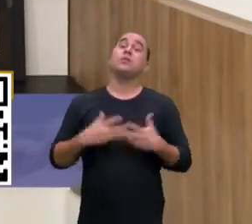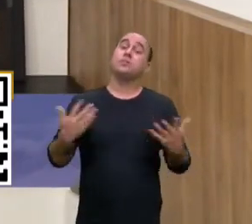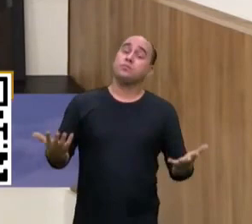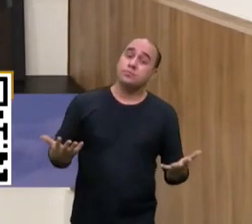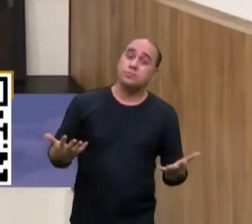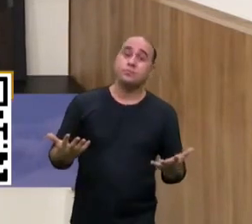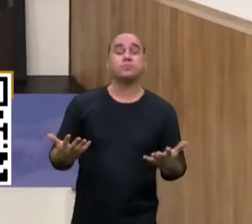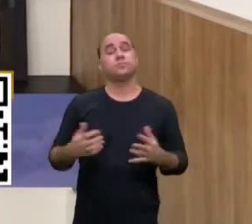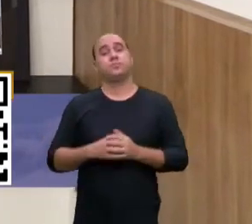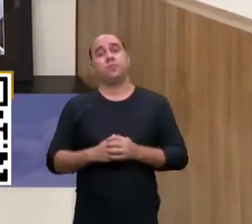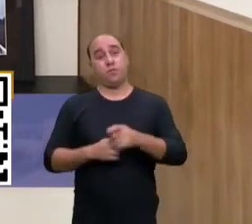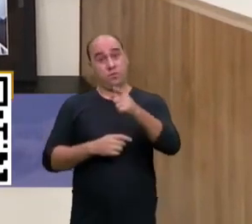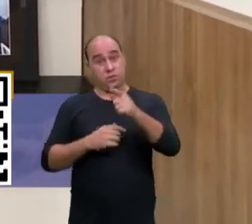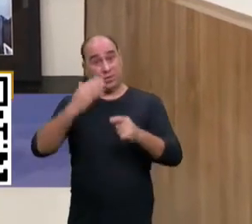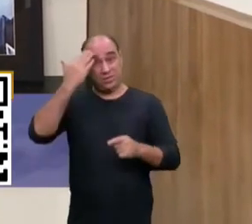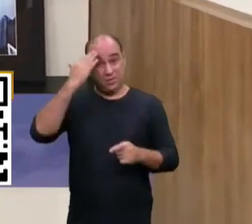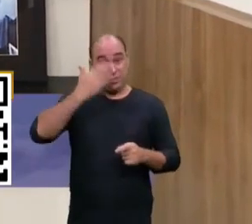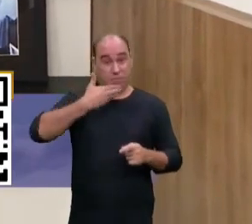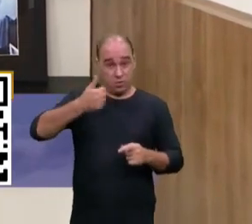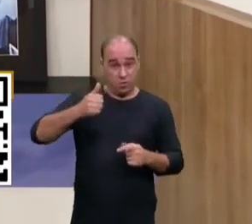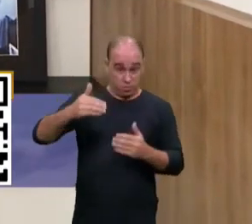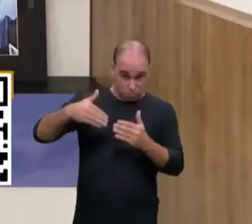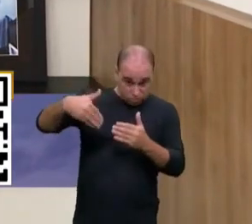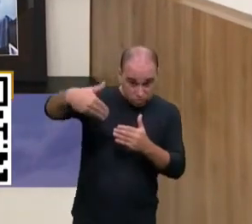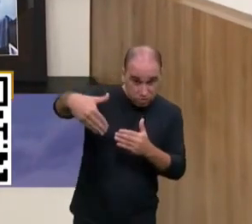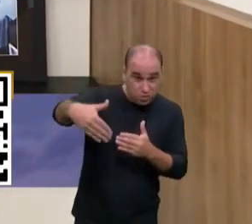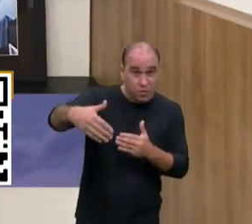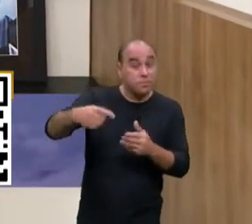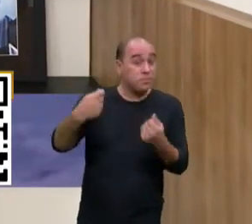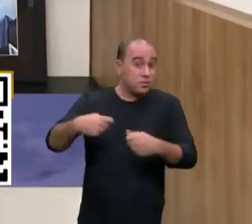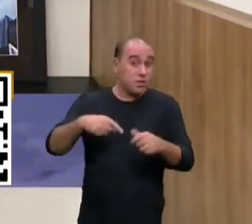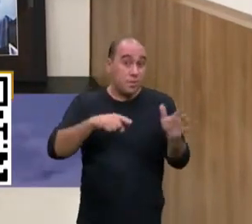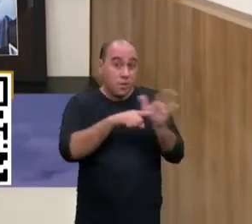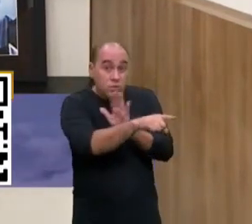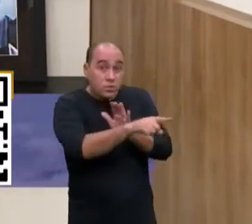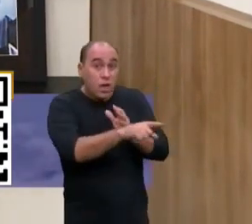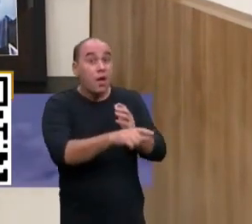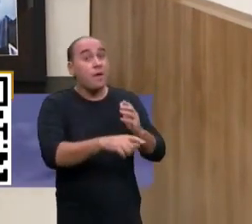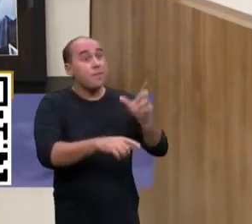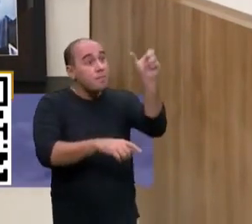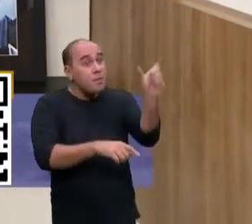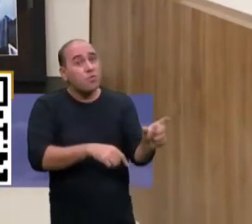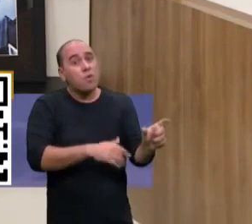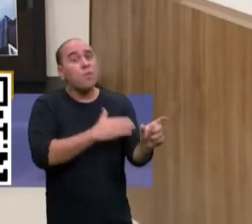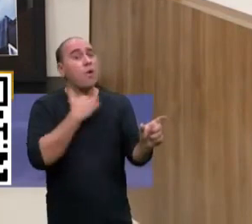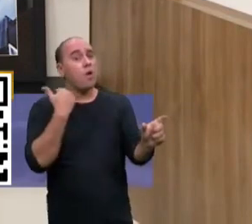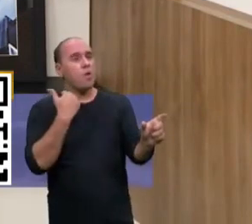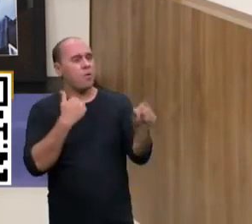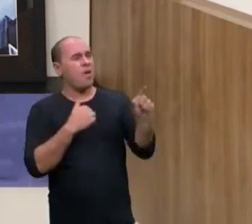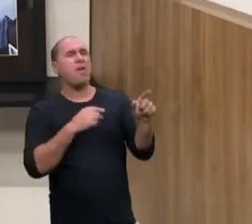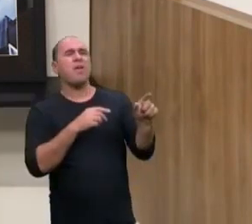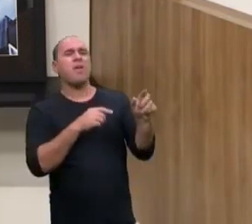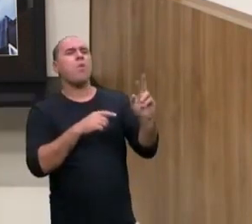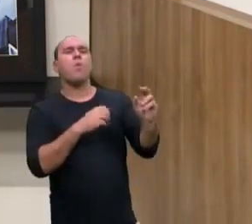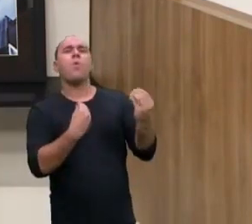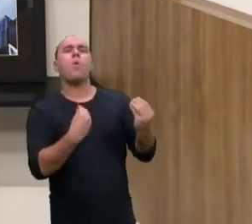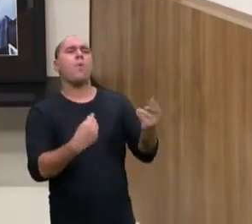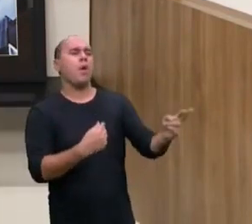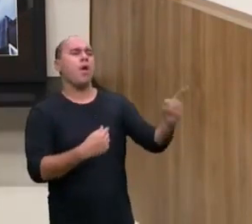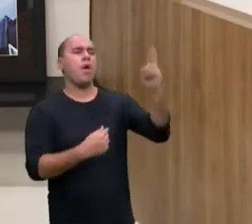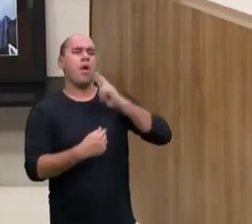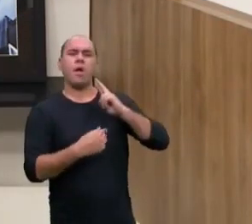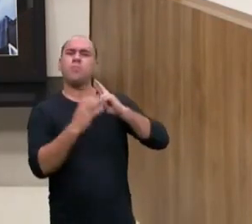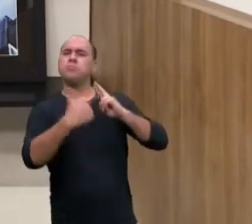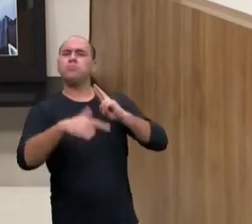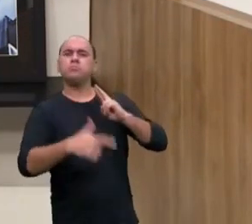claro para você saber o que acontece depois da morte deveria perguntar alguém que já morreu mas alguém que já morreu não fala algumas vai